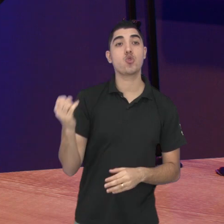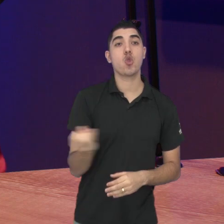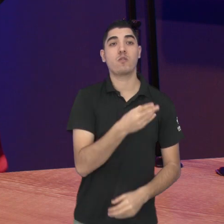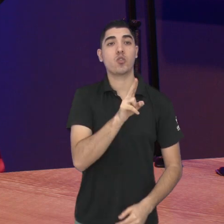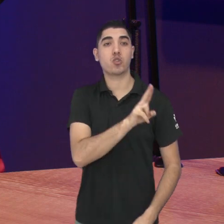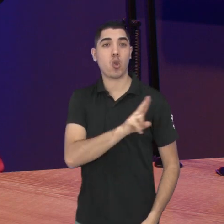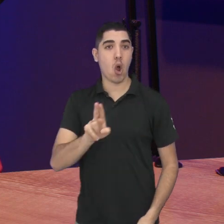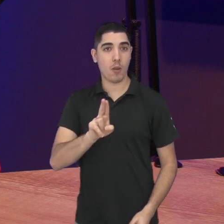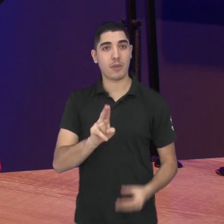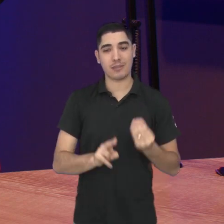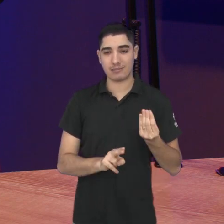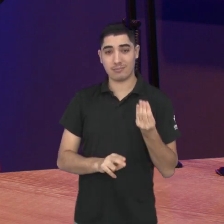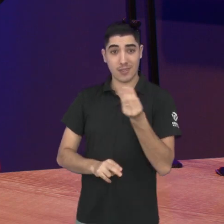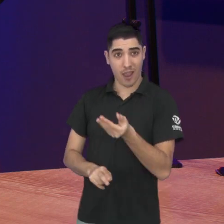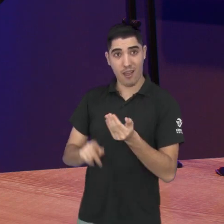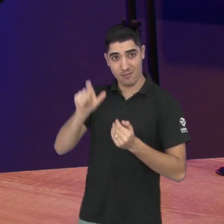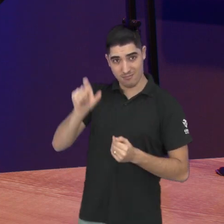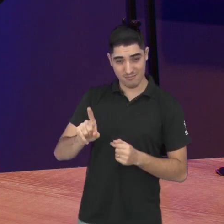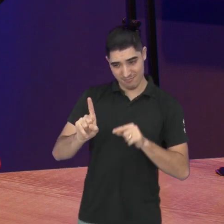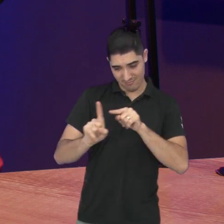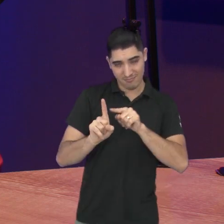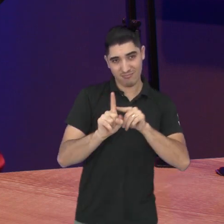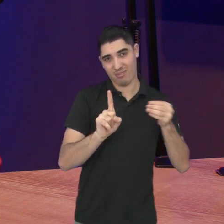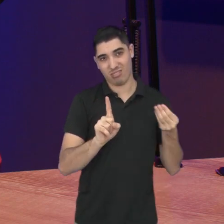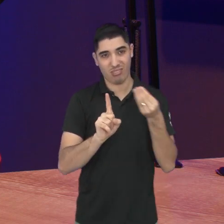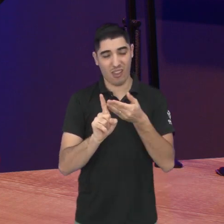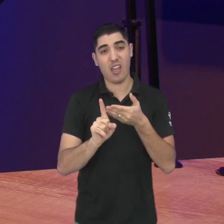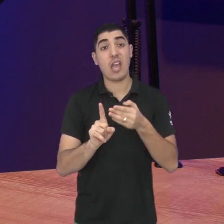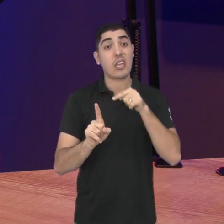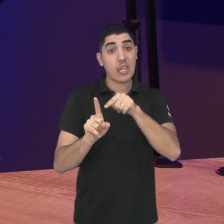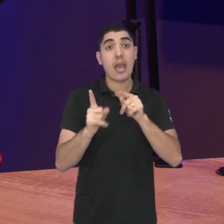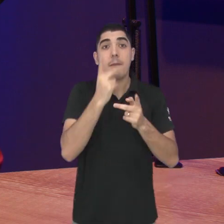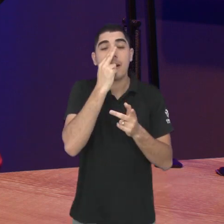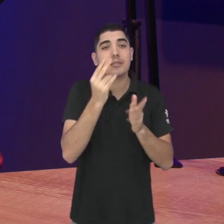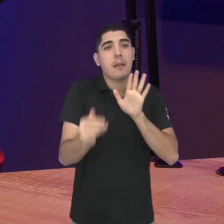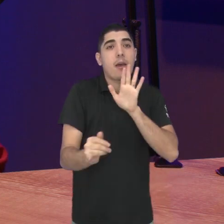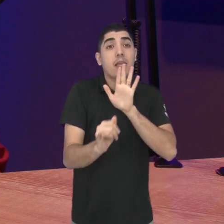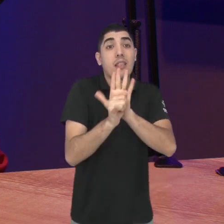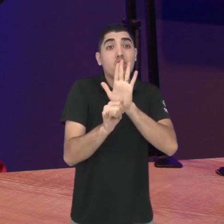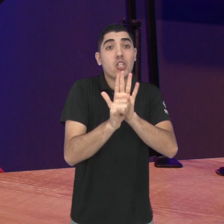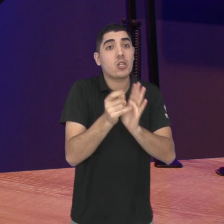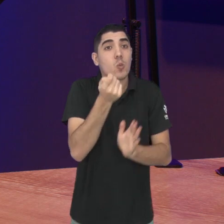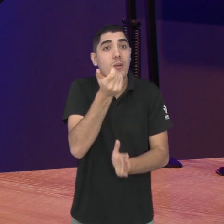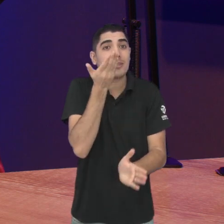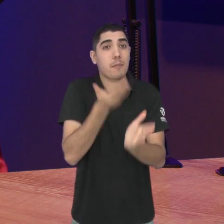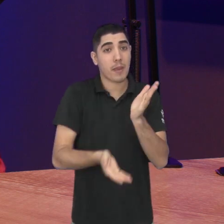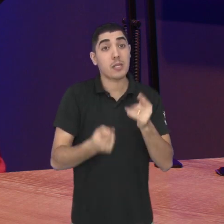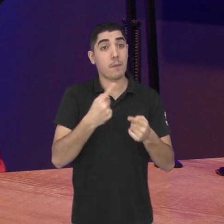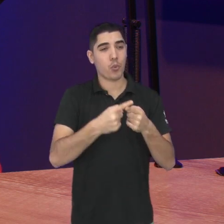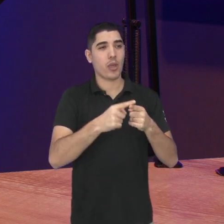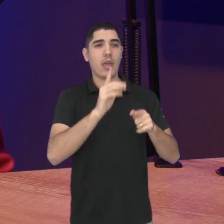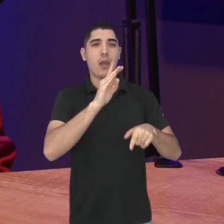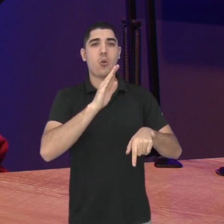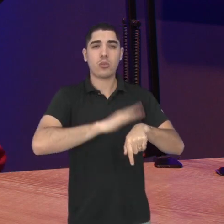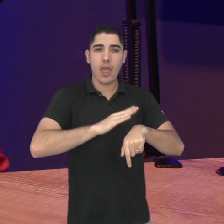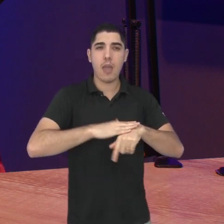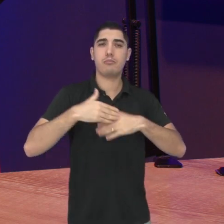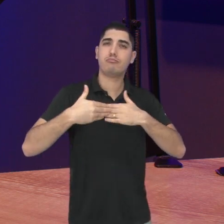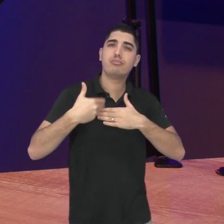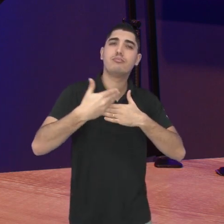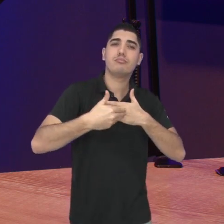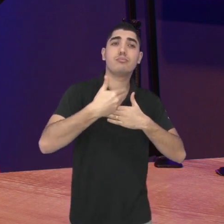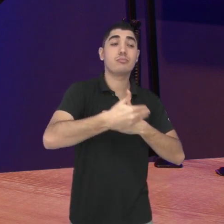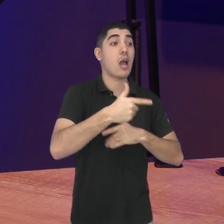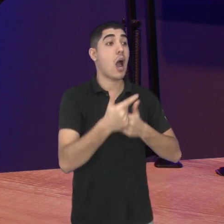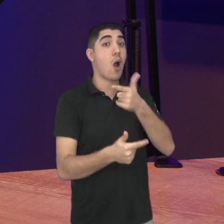e nisso ela também corre o risco de perder a própria identidade, porque conforme o tempo vai passando, as pessoas não conseguem